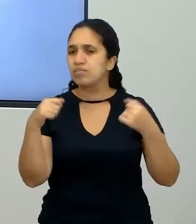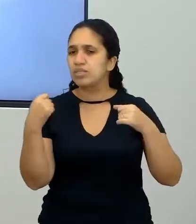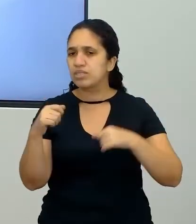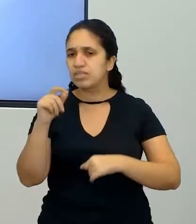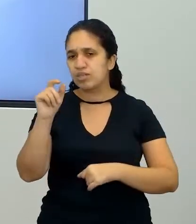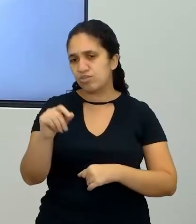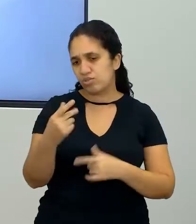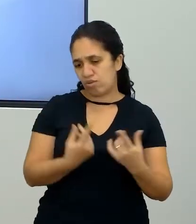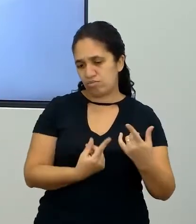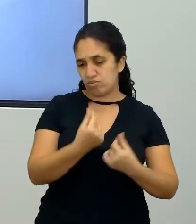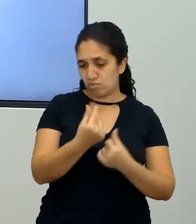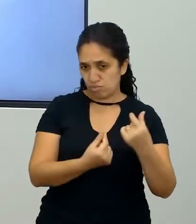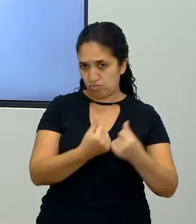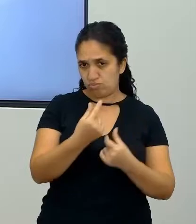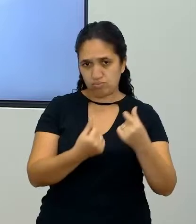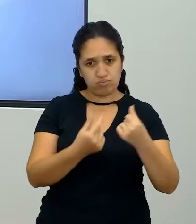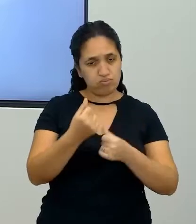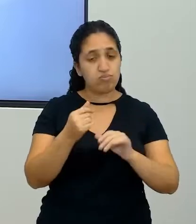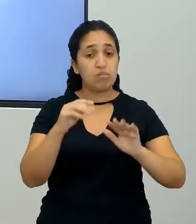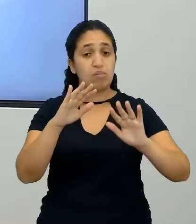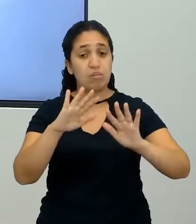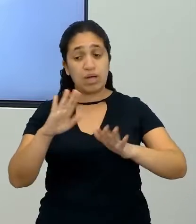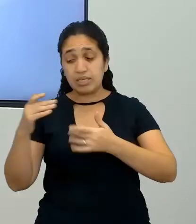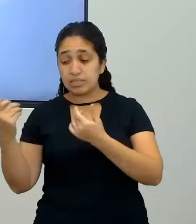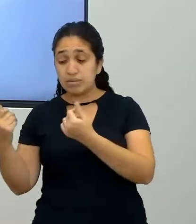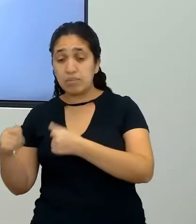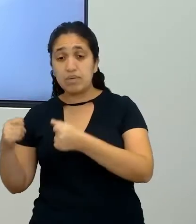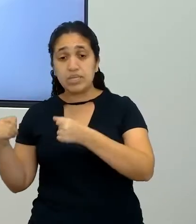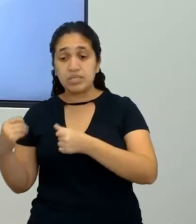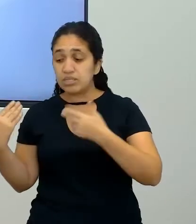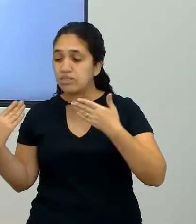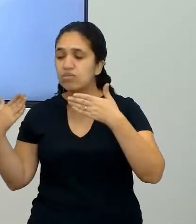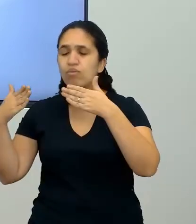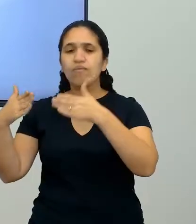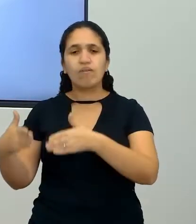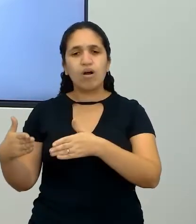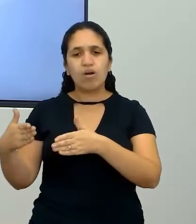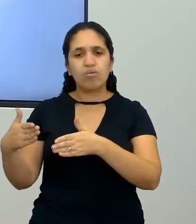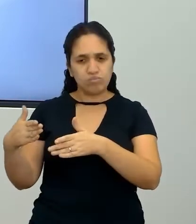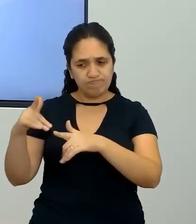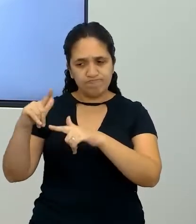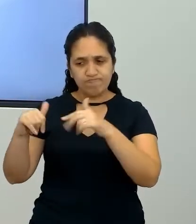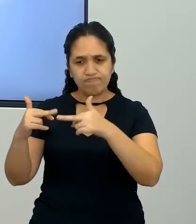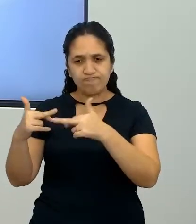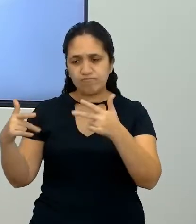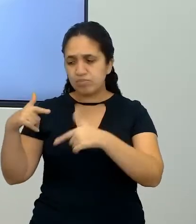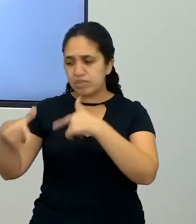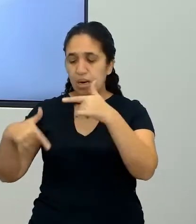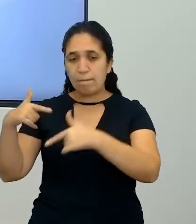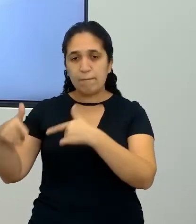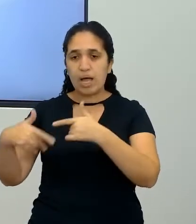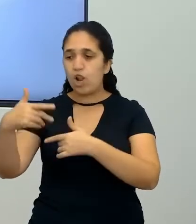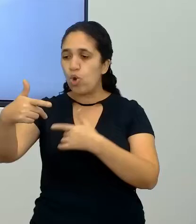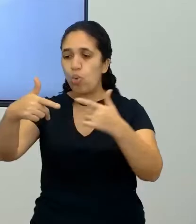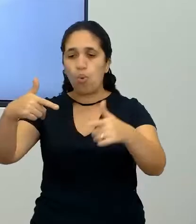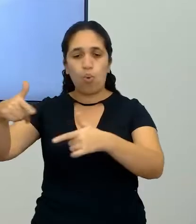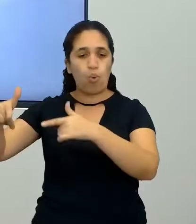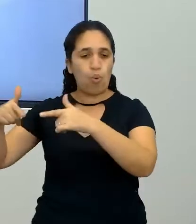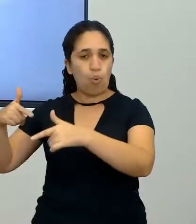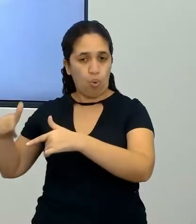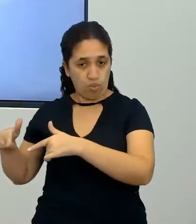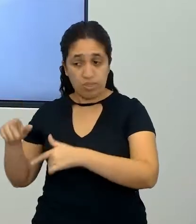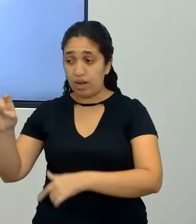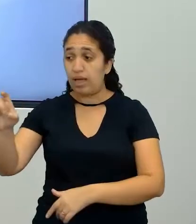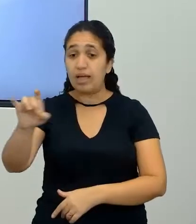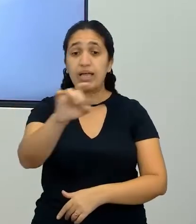trocas econômicas, mas também dependem mais intensamente dos trabalhos de outras pessoas, uma vez que cada uma